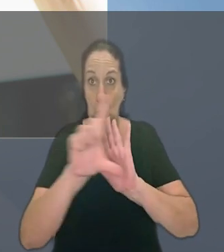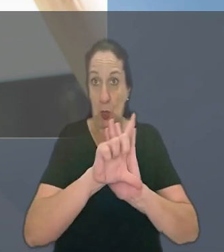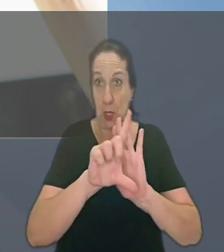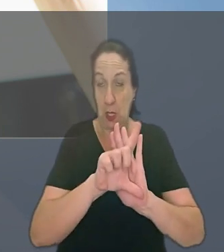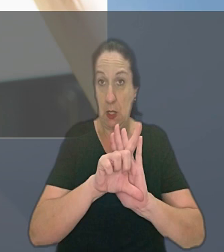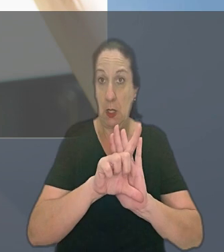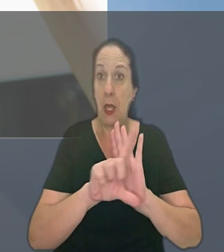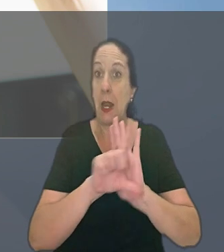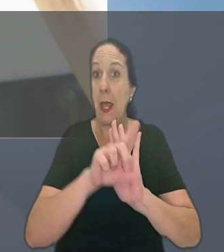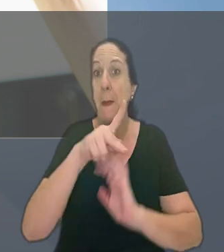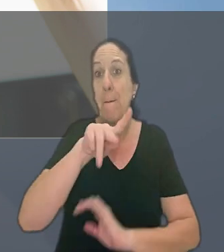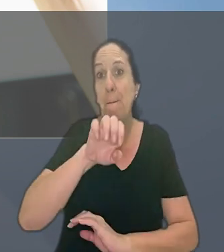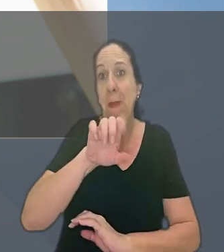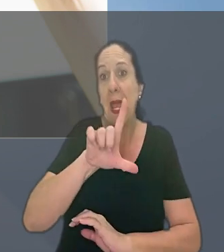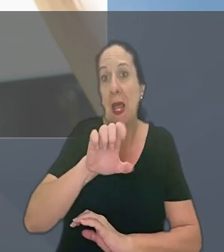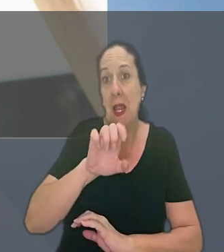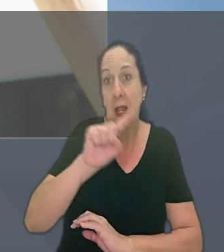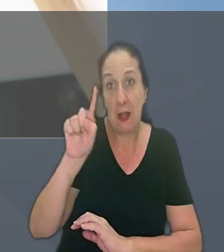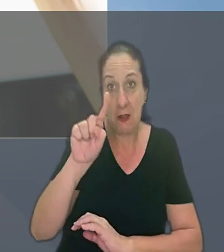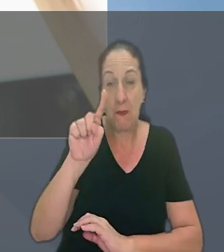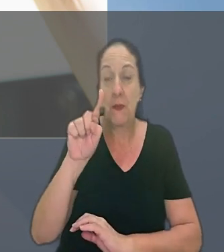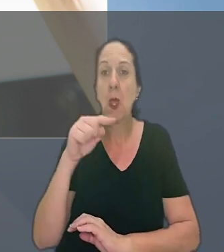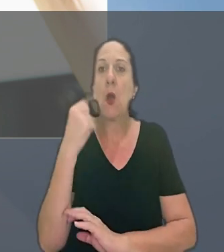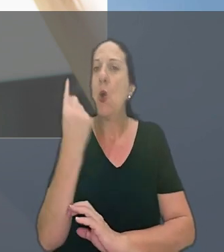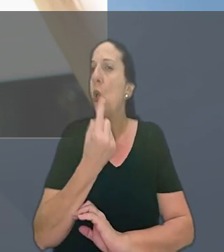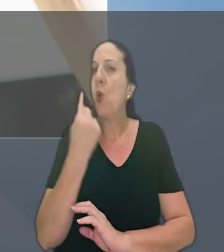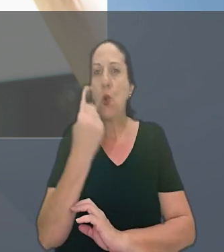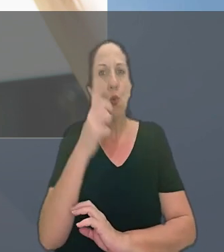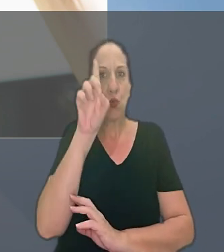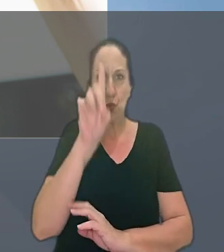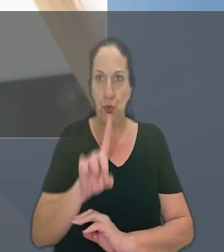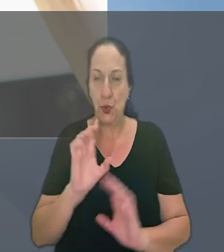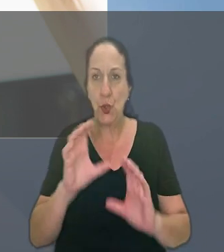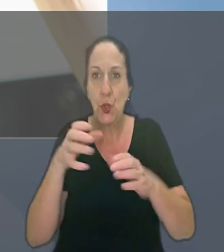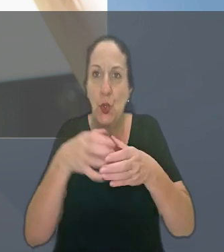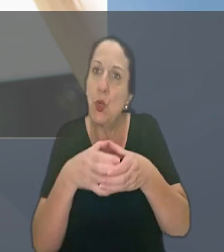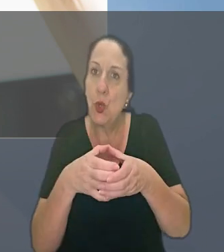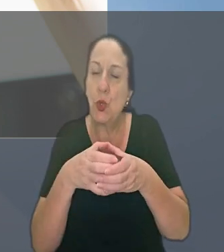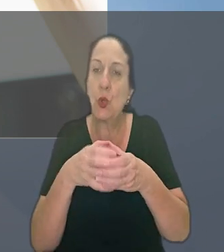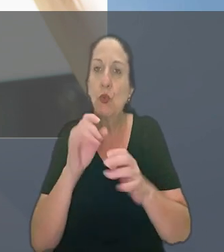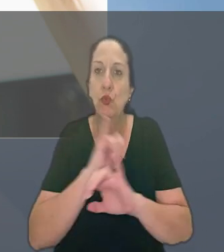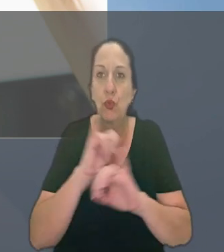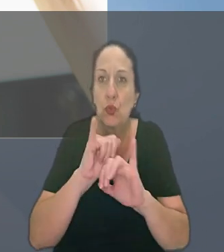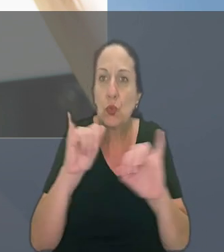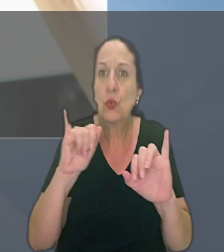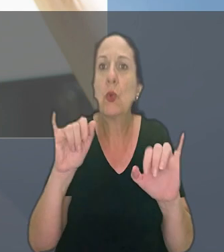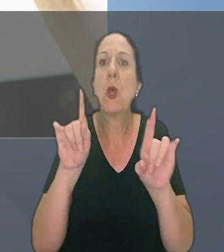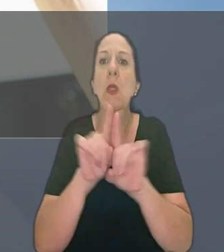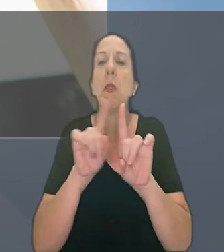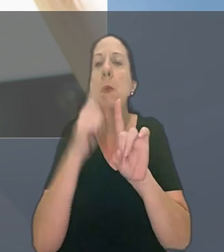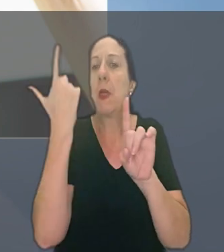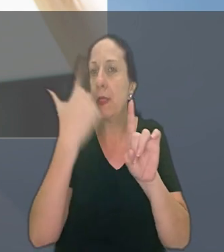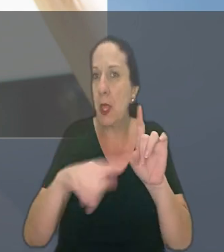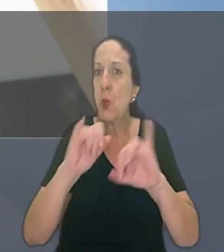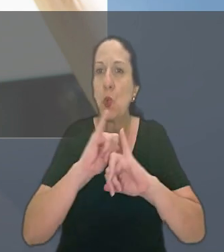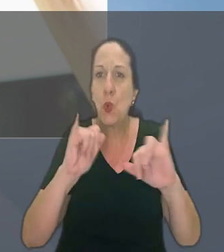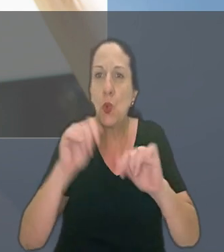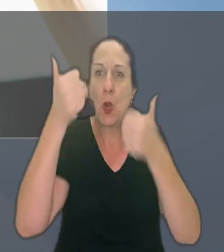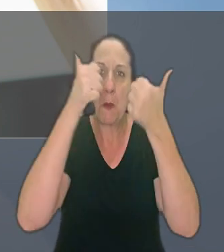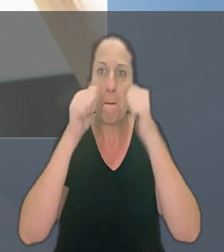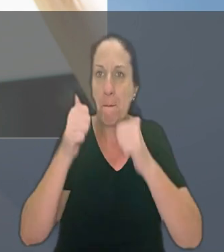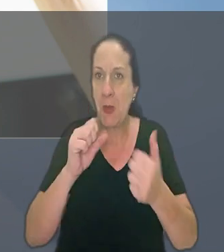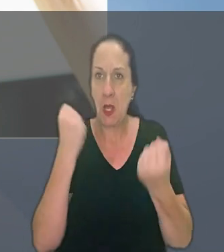1998, mais conhecida como Lei Pelé, trata unicamente do conjunto de direitos referentes à transmissão e à retransmissão